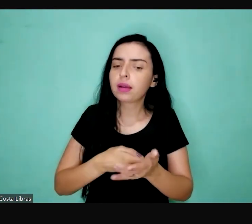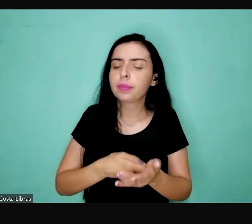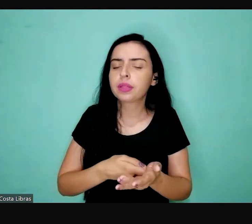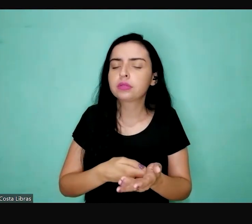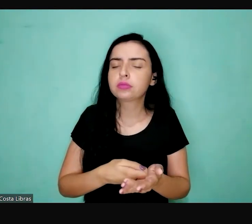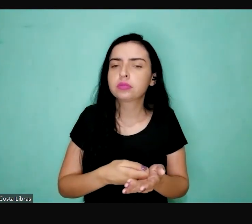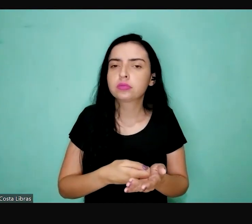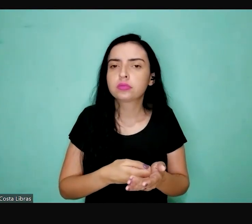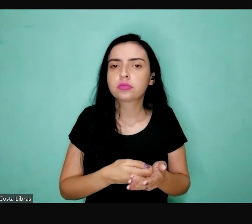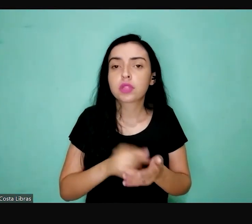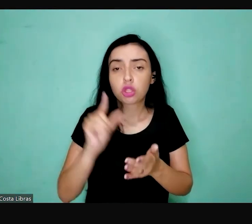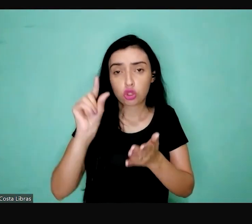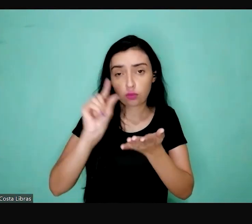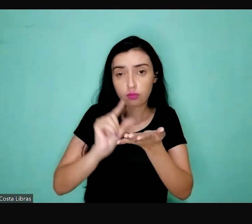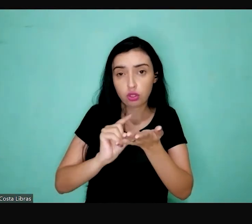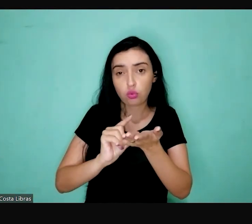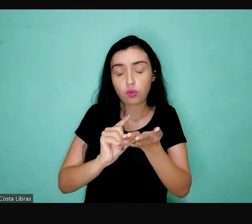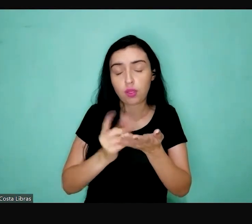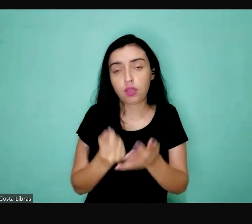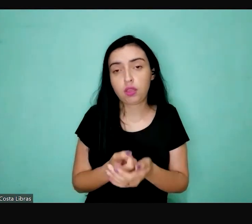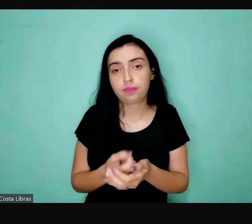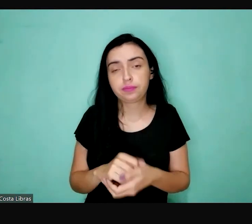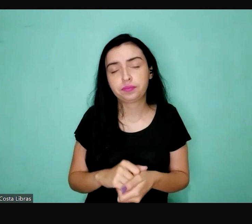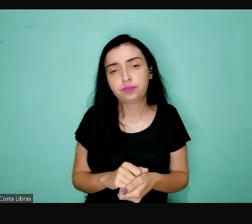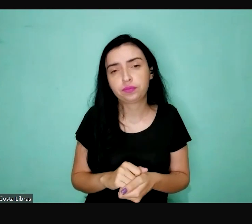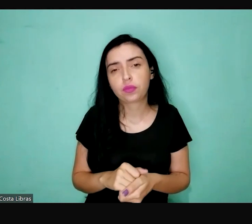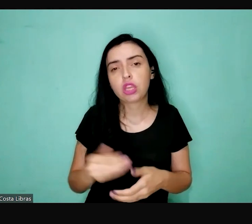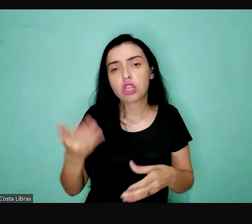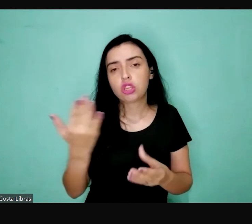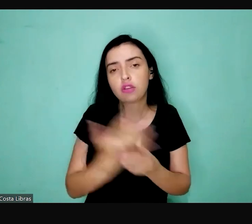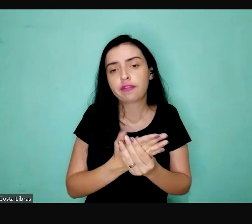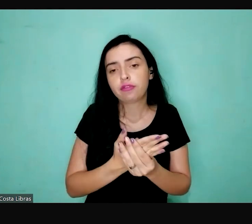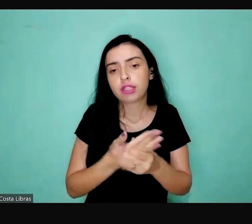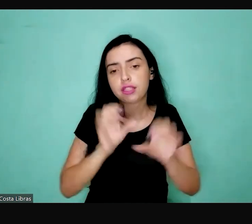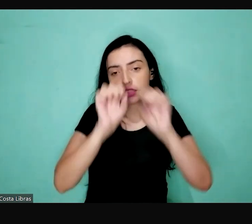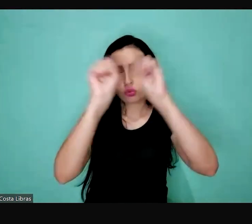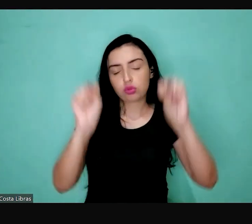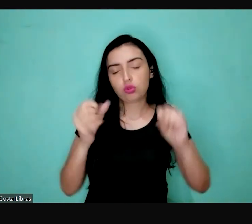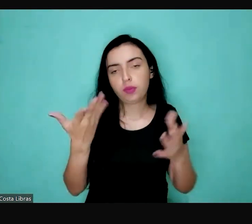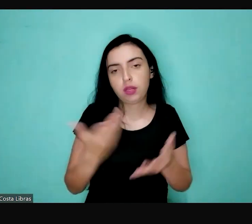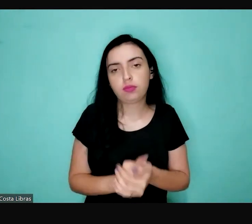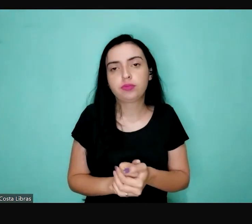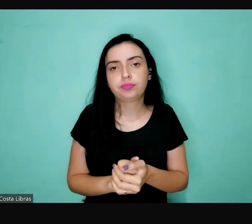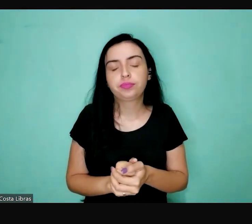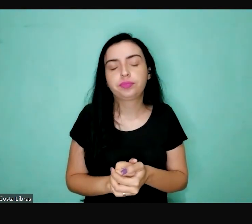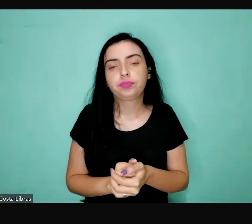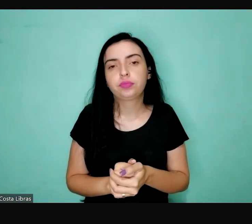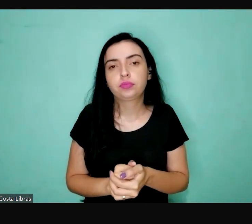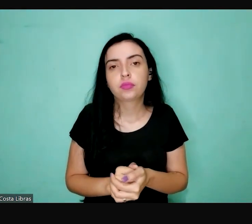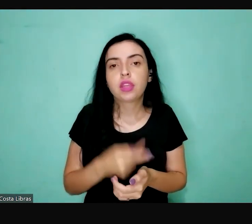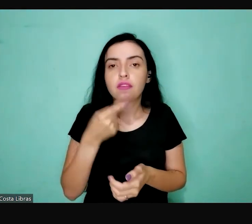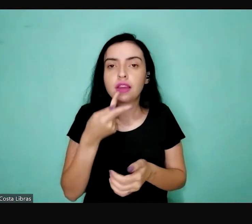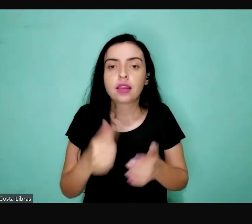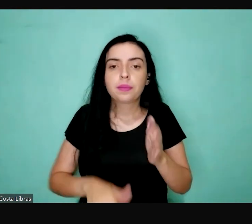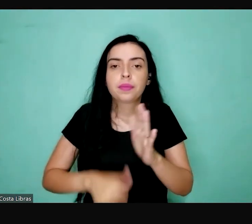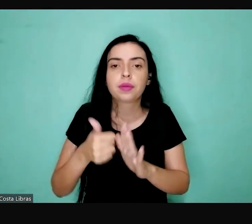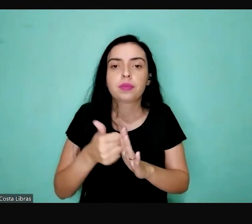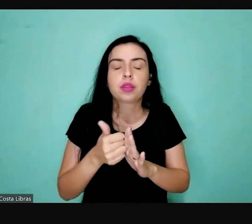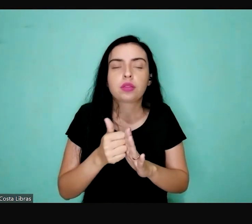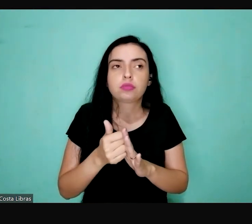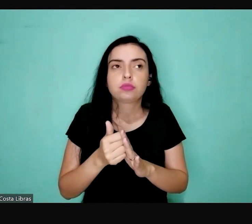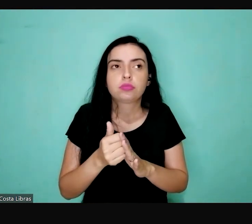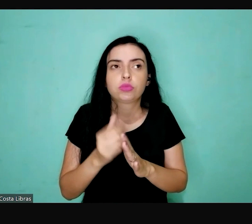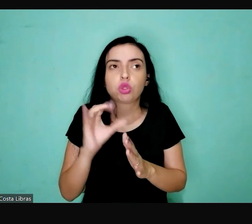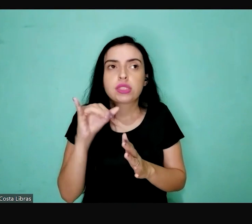muito mais baixa do que tenha decidido o Tribunal Supremo. O Tribunal Supremo, a Sala Primeira Civil do Tribunal